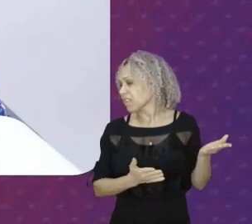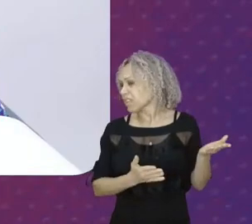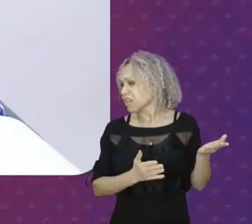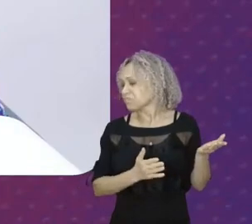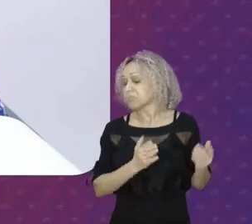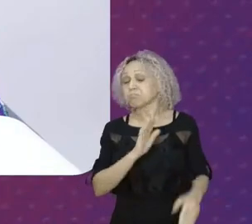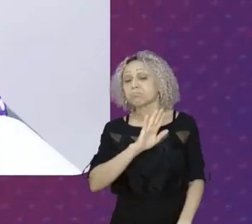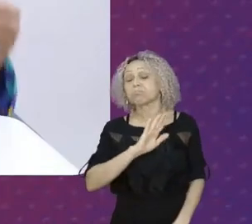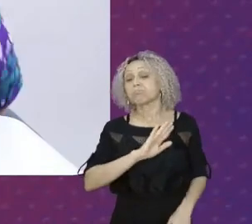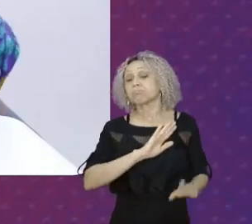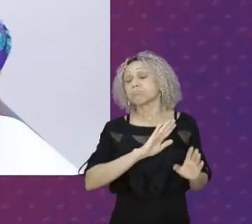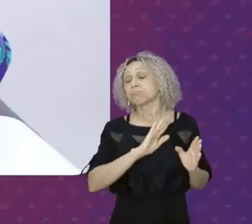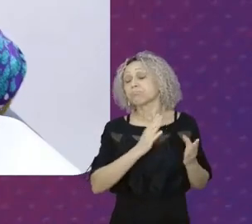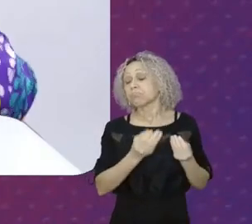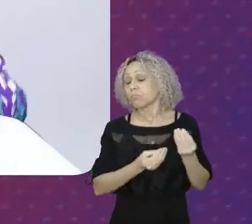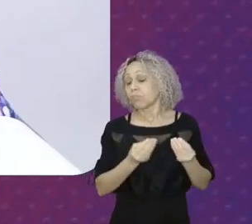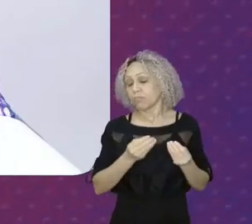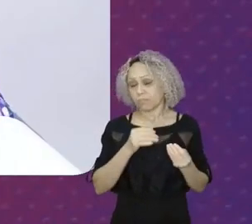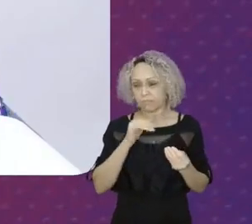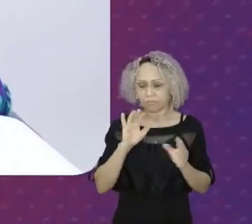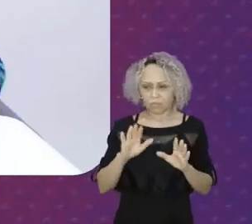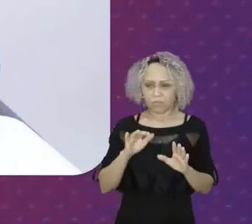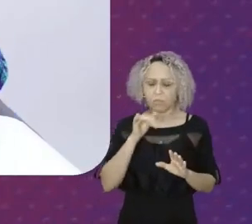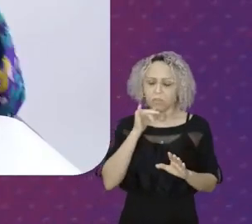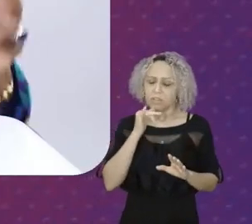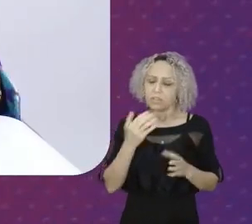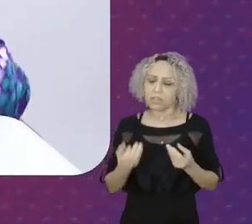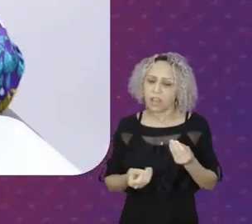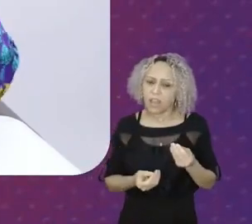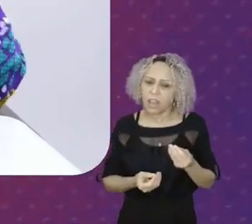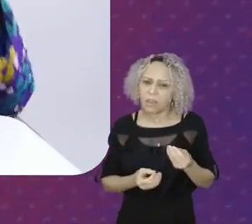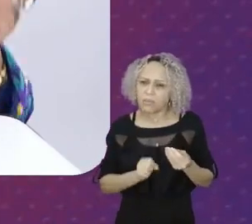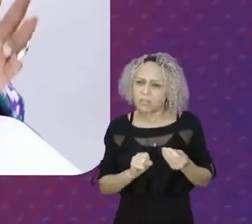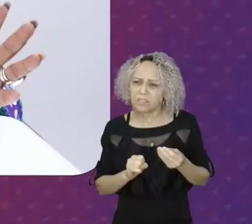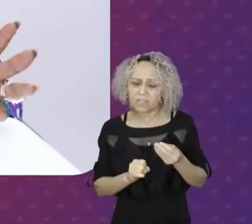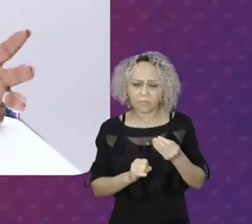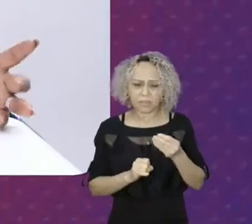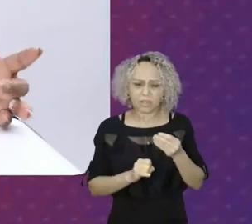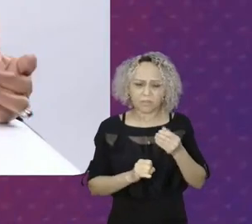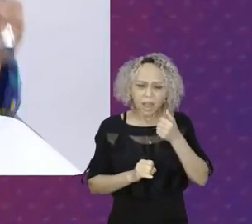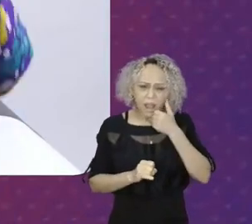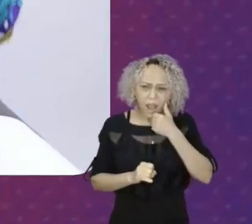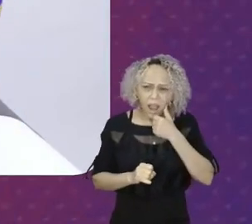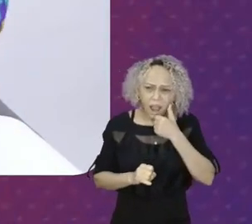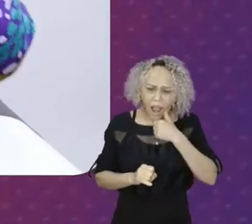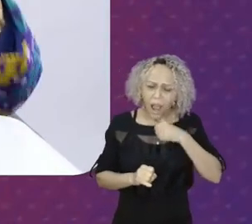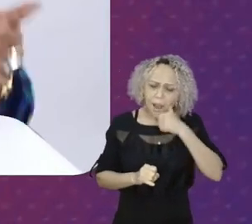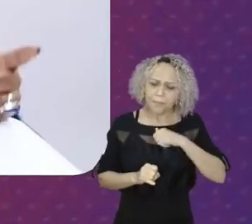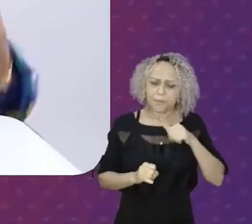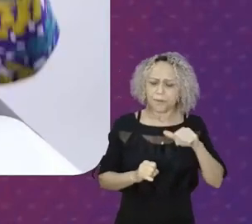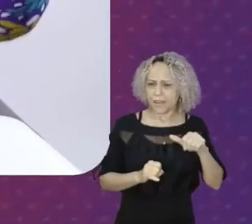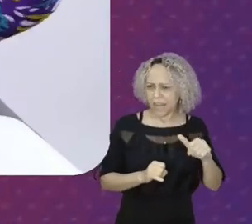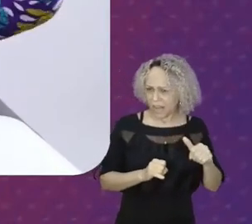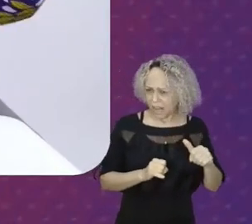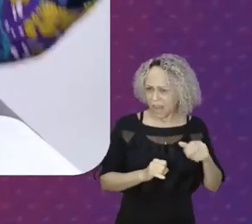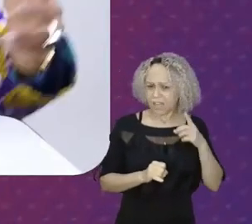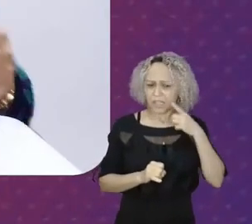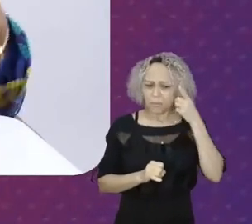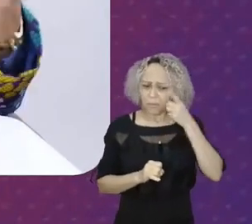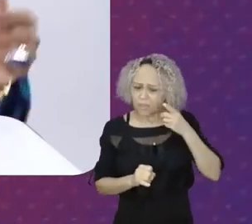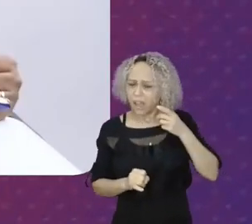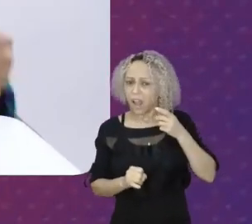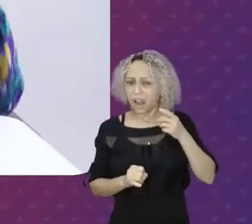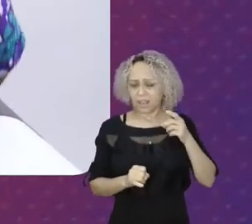falando, né? Ou você faz uma proposição, ninguém ouve, não é o caso. Vem um homem e faz aquela mesma